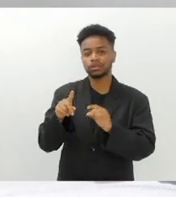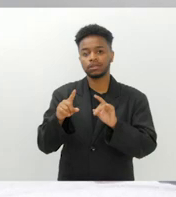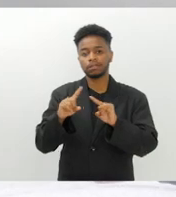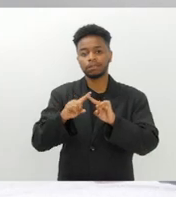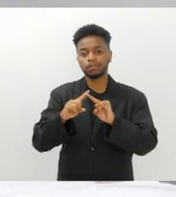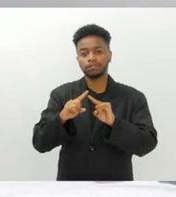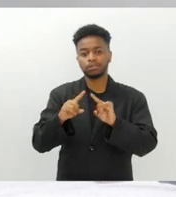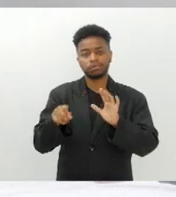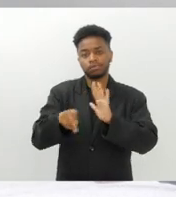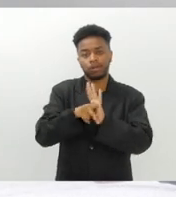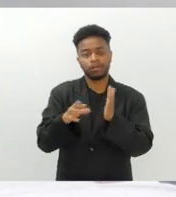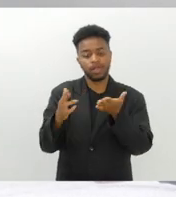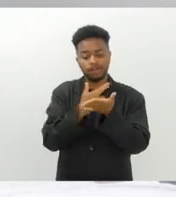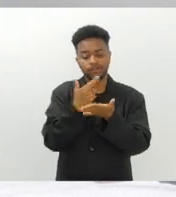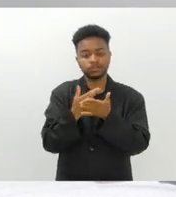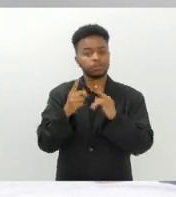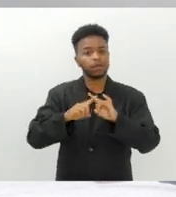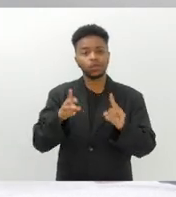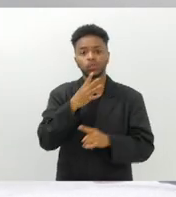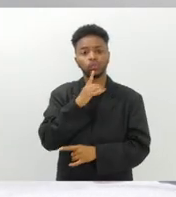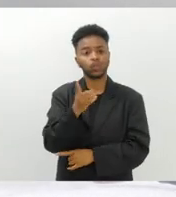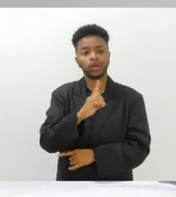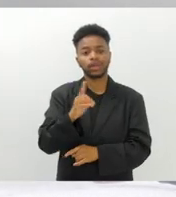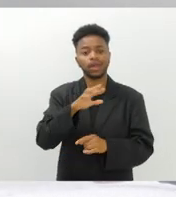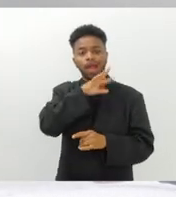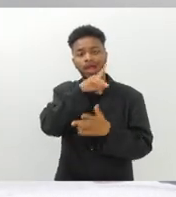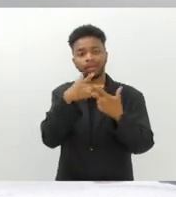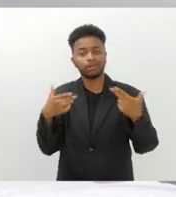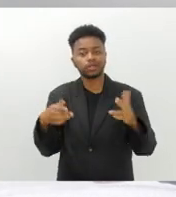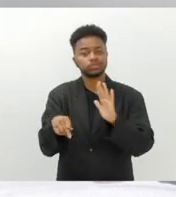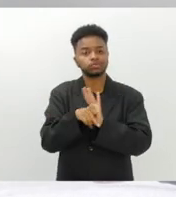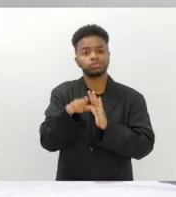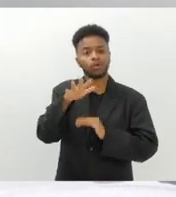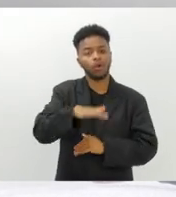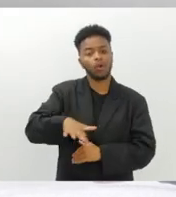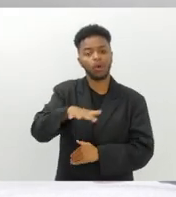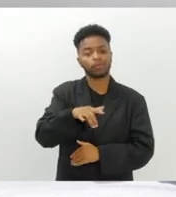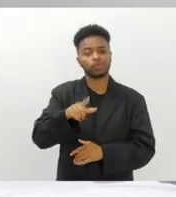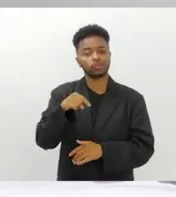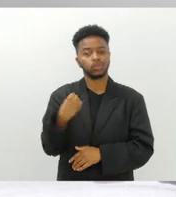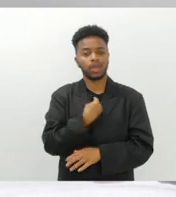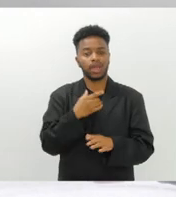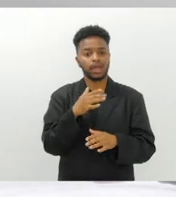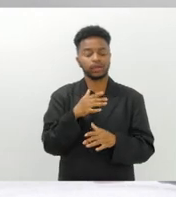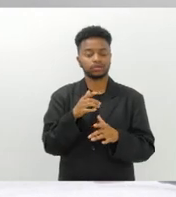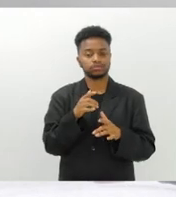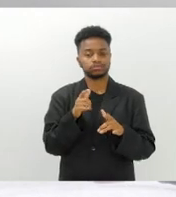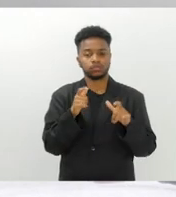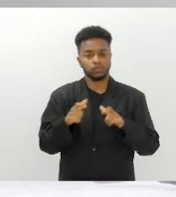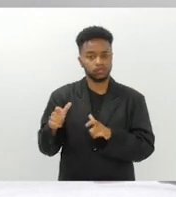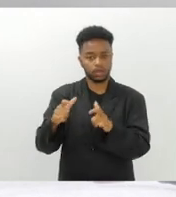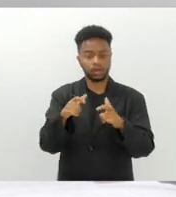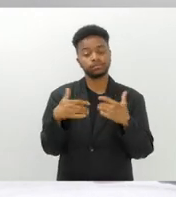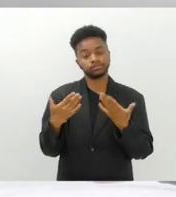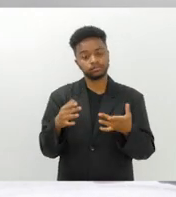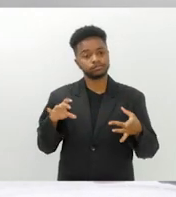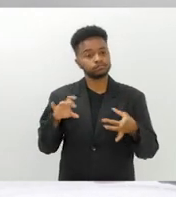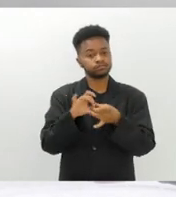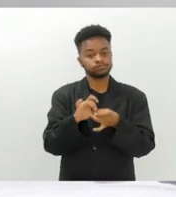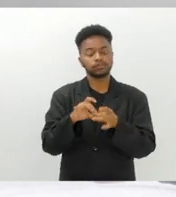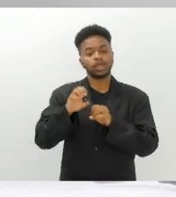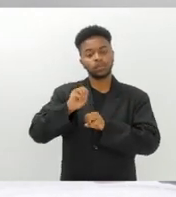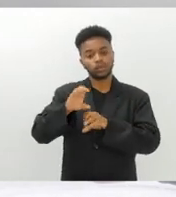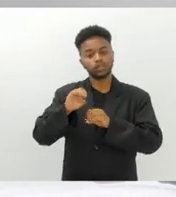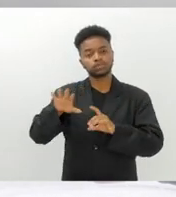não conhecem a nossa fauna e a nossa flora. Como é que vão defender uma coisa que mal conhecem? Então, também faz parte da educação